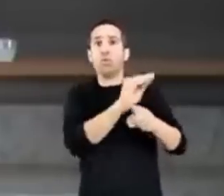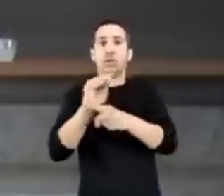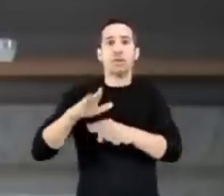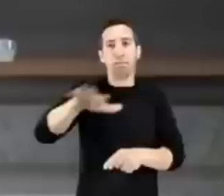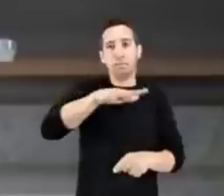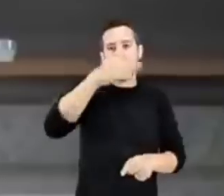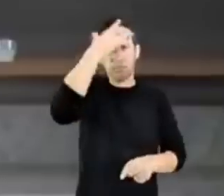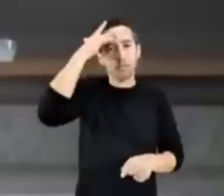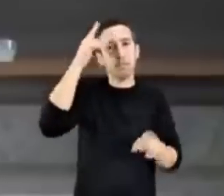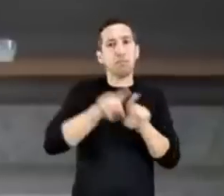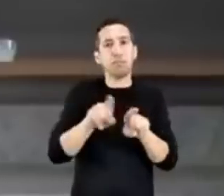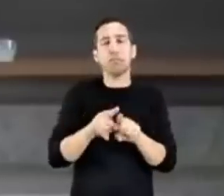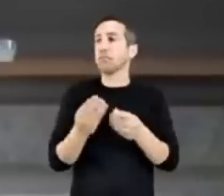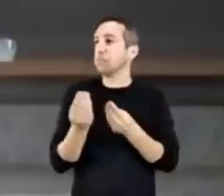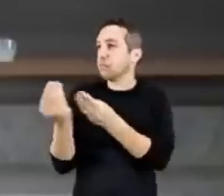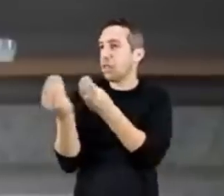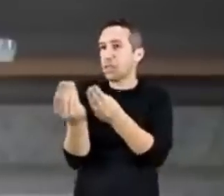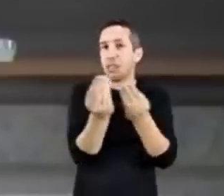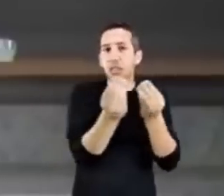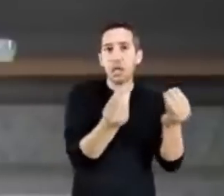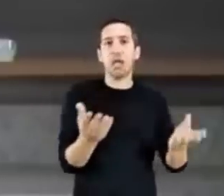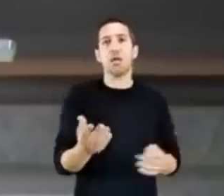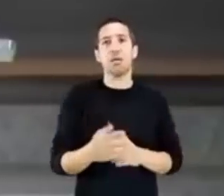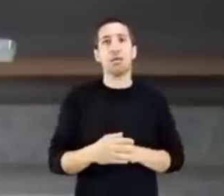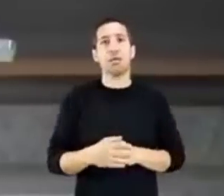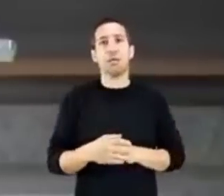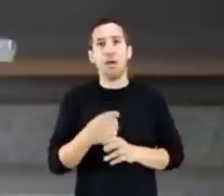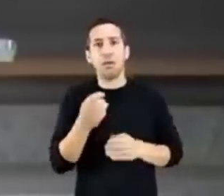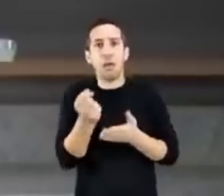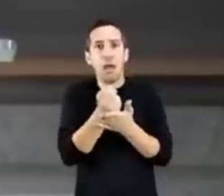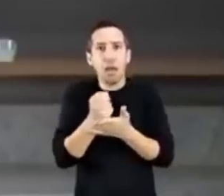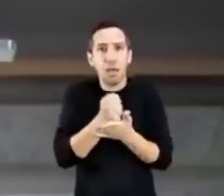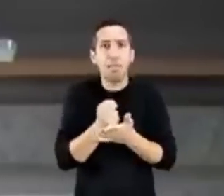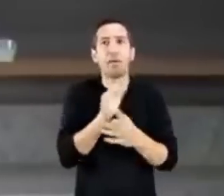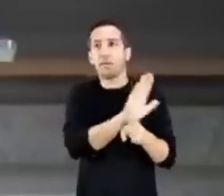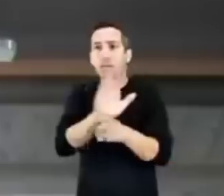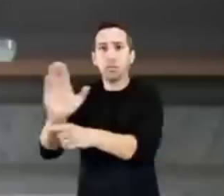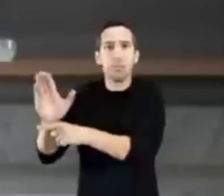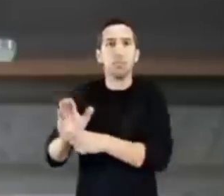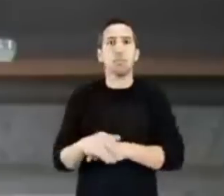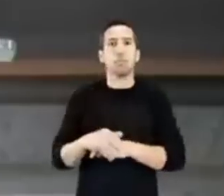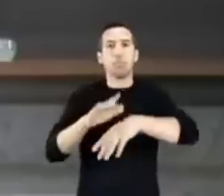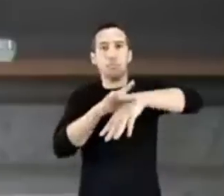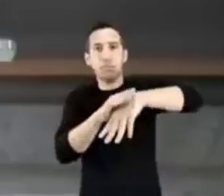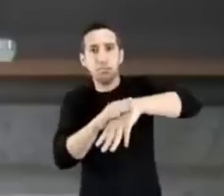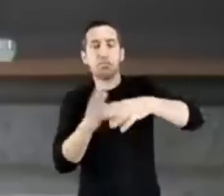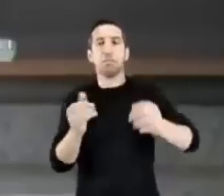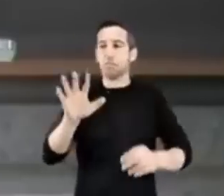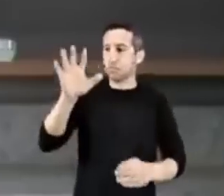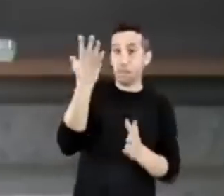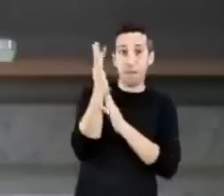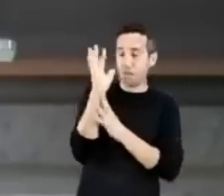levar suprimento levar remédios e atender o paciente e colocar a mão ali na pessoa que está